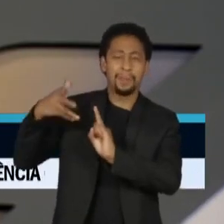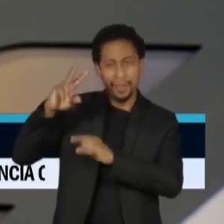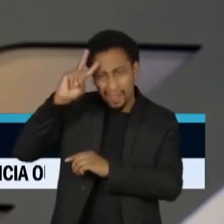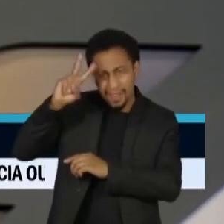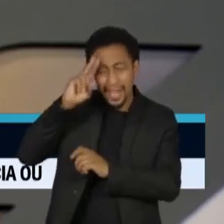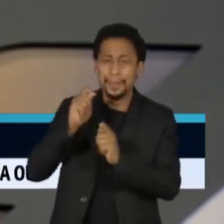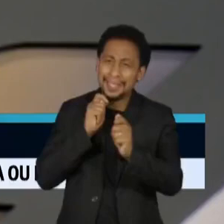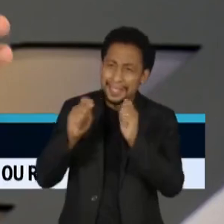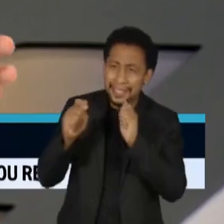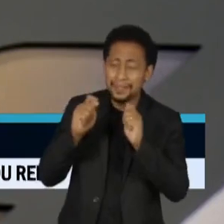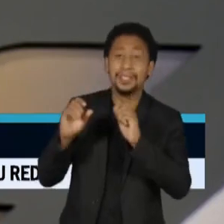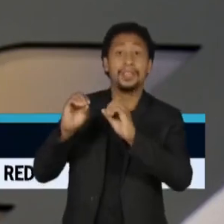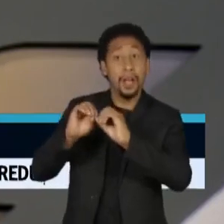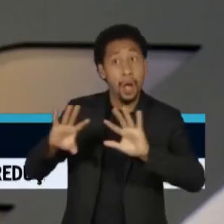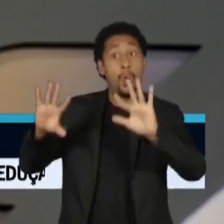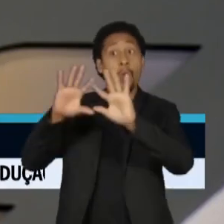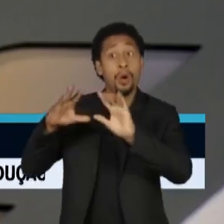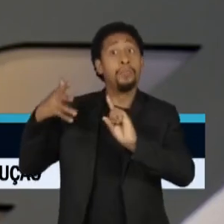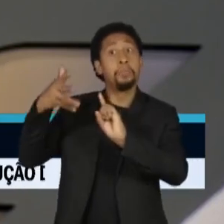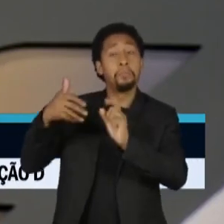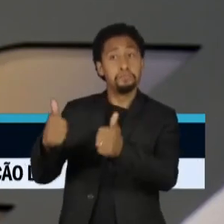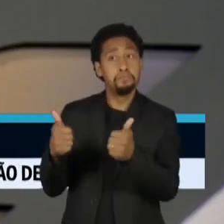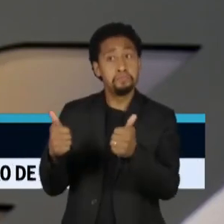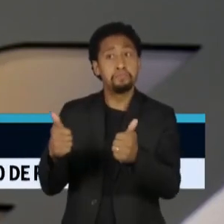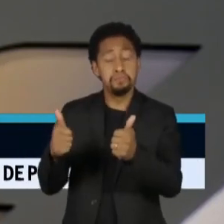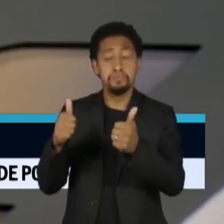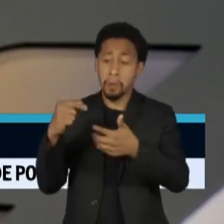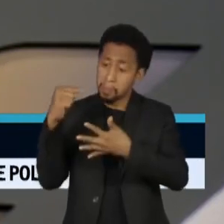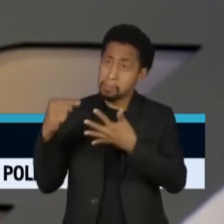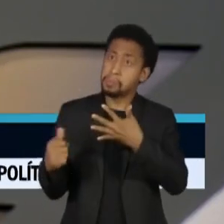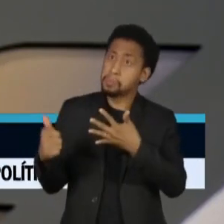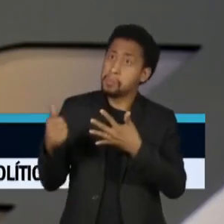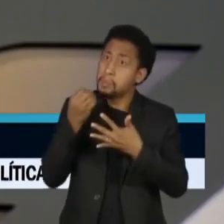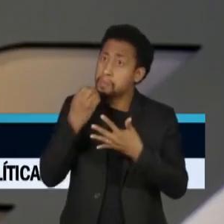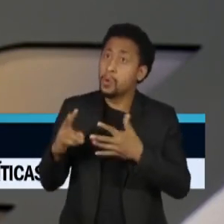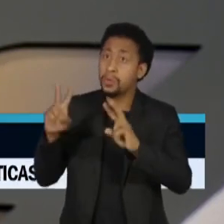várias coisas boas na parte de meio ambiente, etc. Aí eu acho que ele deu um tiro no pé.